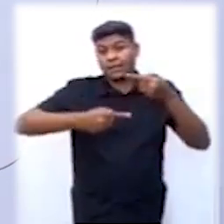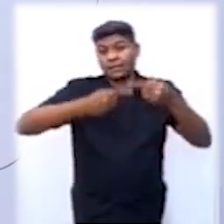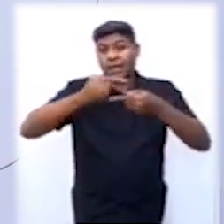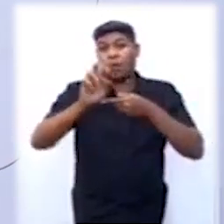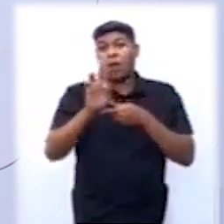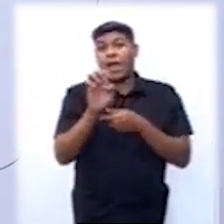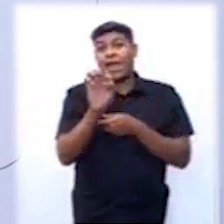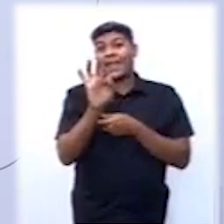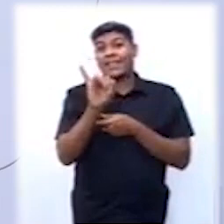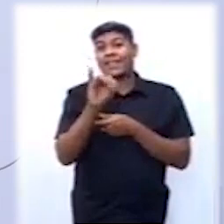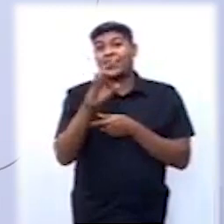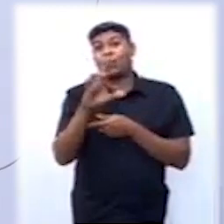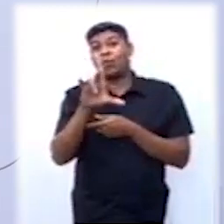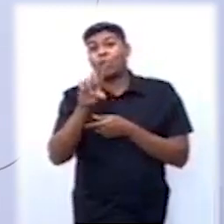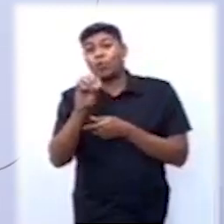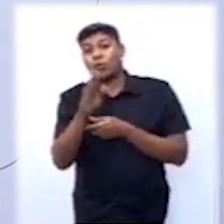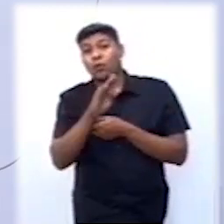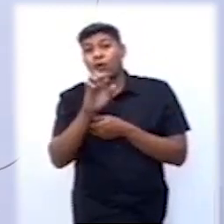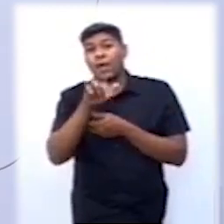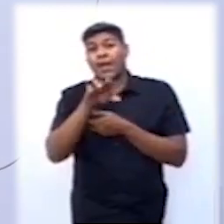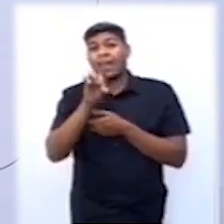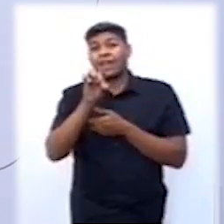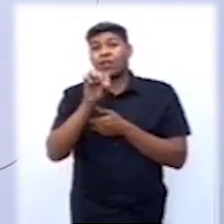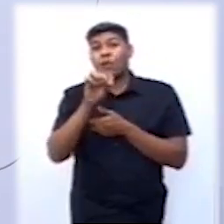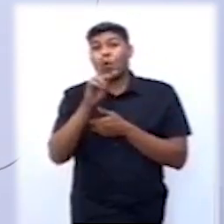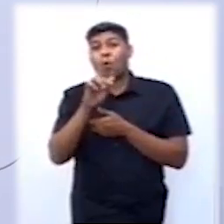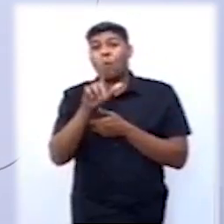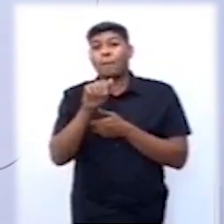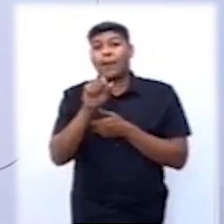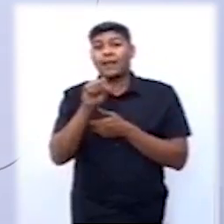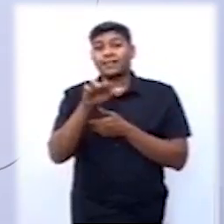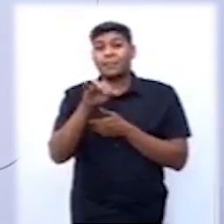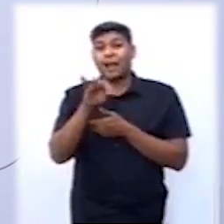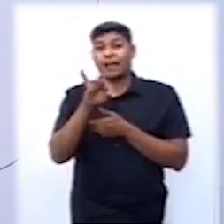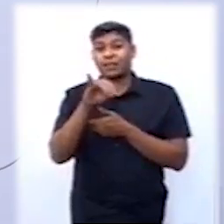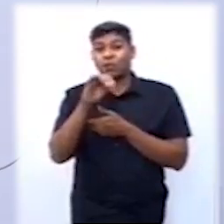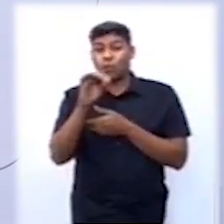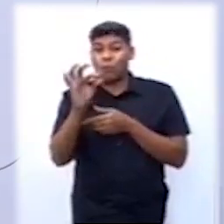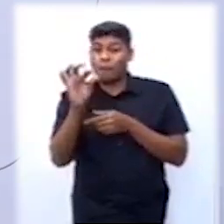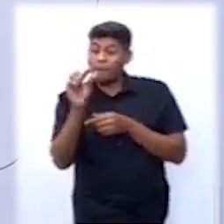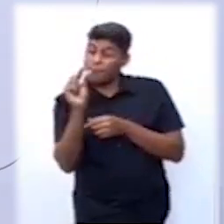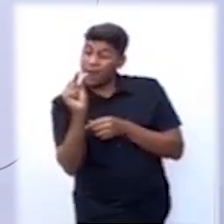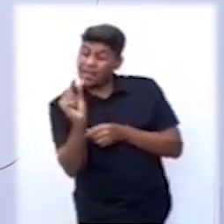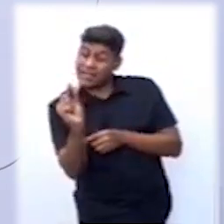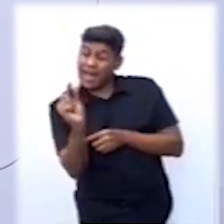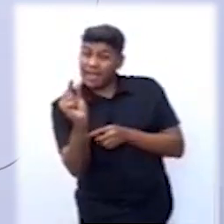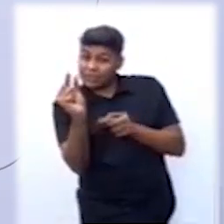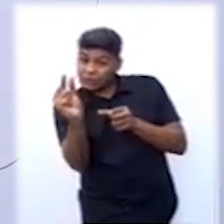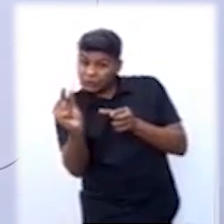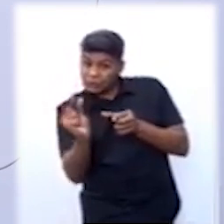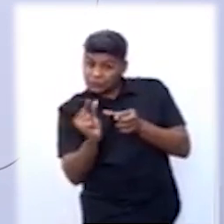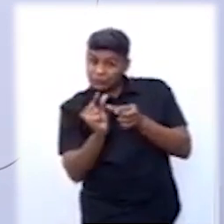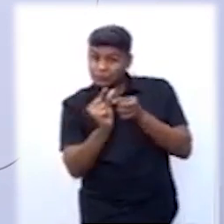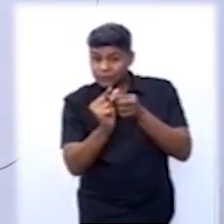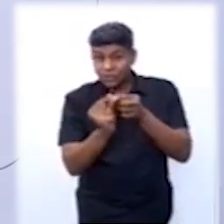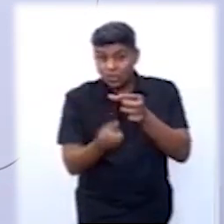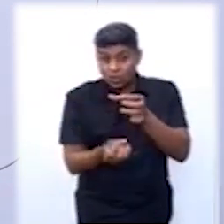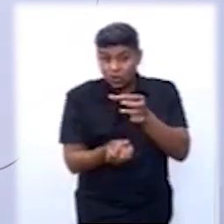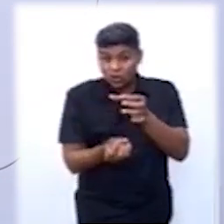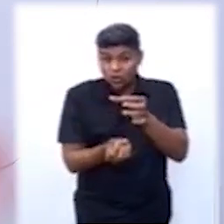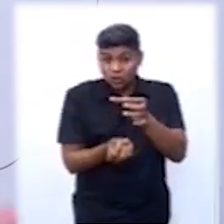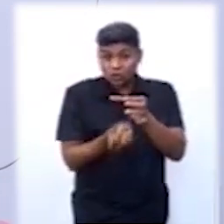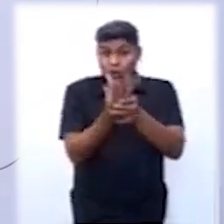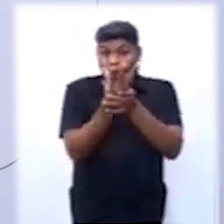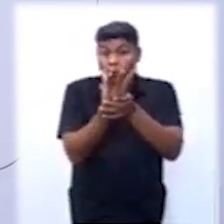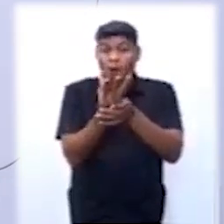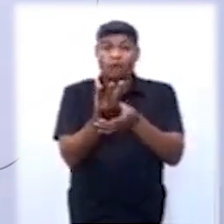retículo endoplasmático rugoso, um pedaço da membrana dele, que é lipoproteica, é ele que vai ser o novo envelope